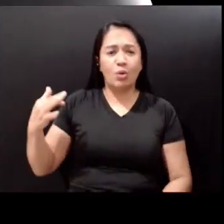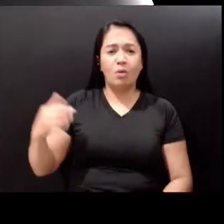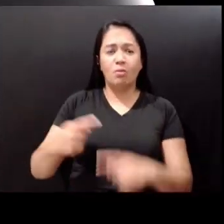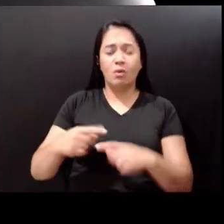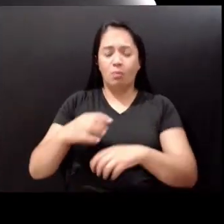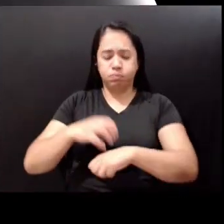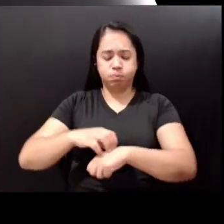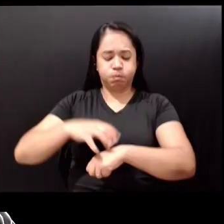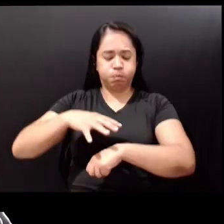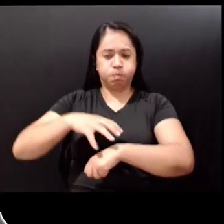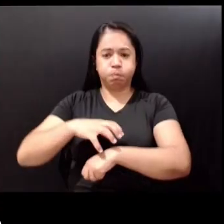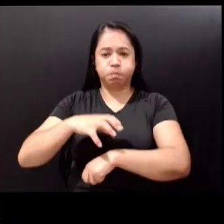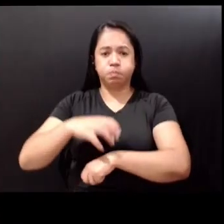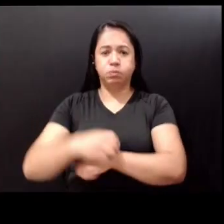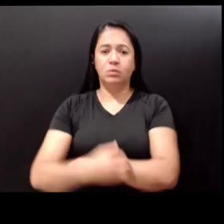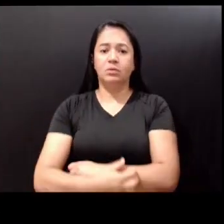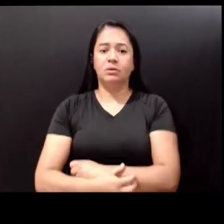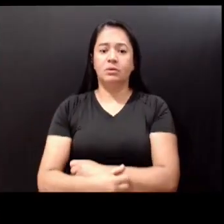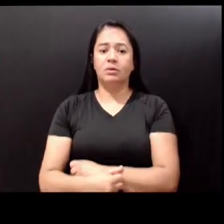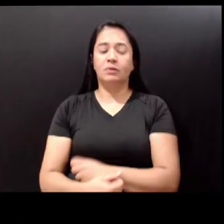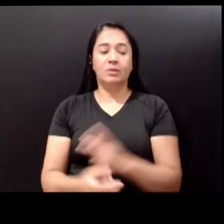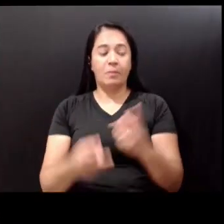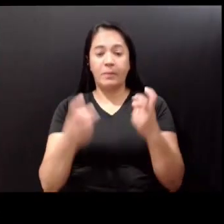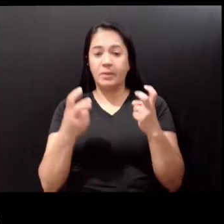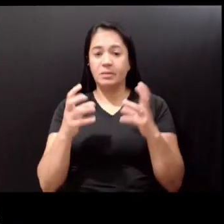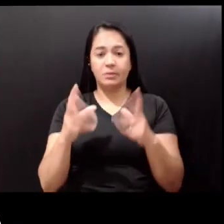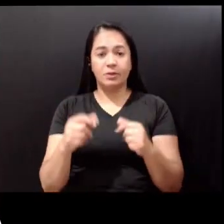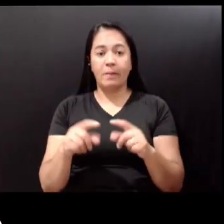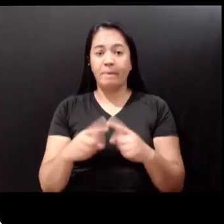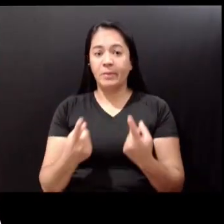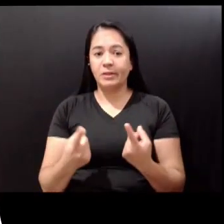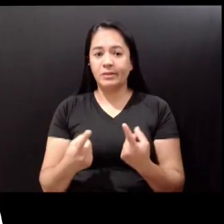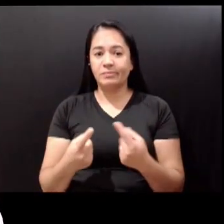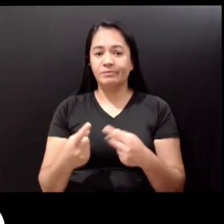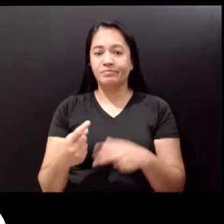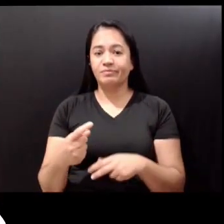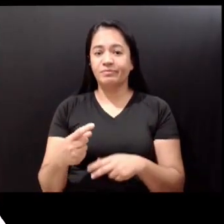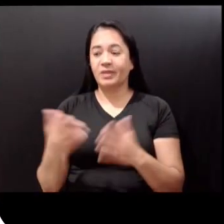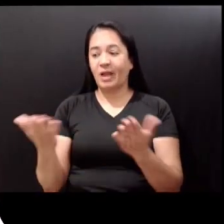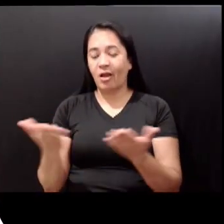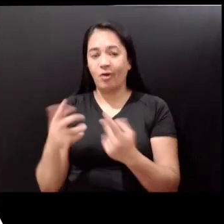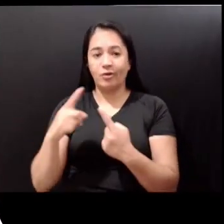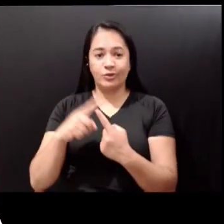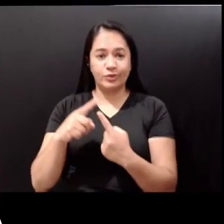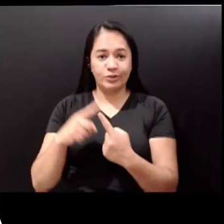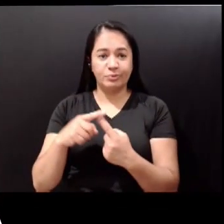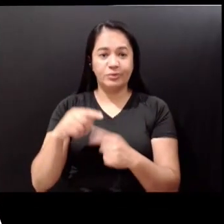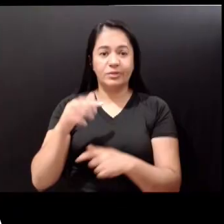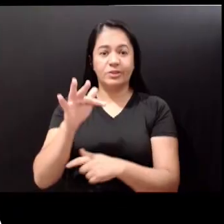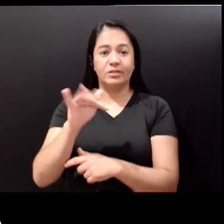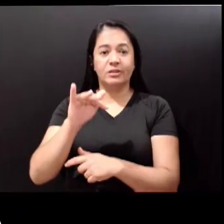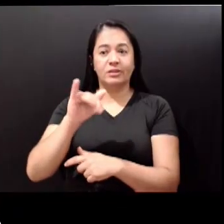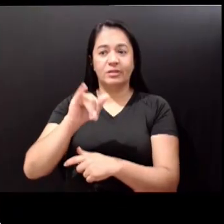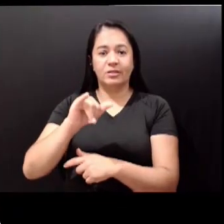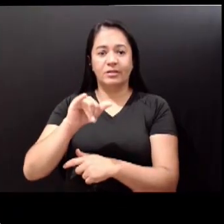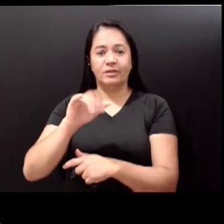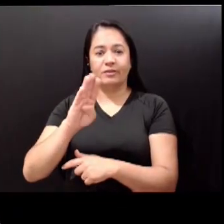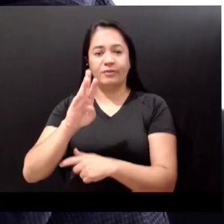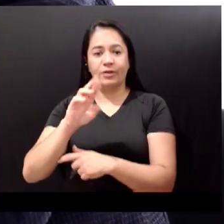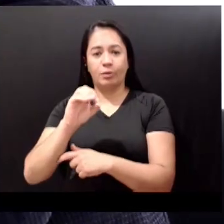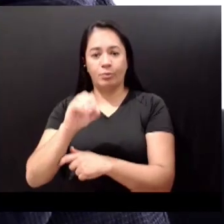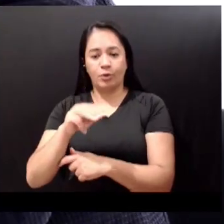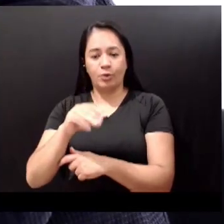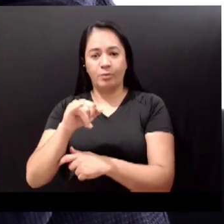está inflamada, tem alguma coisa quebrada, isso é visível para todos. Mas nesse tipo de doença, não só a fibromialgia,